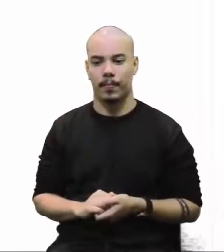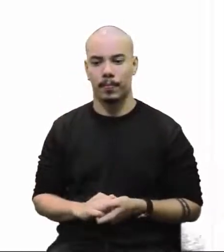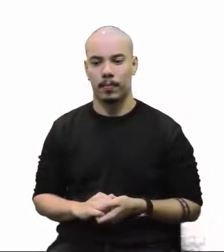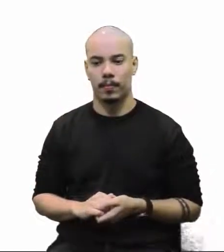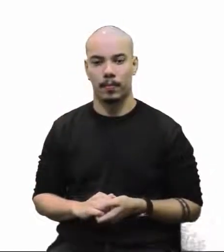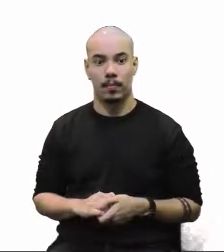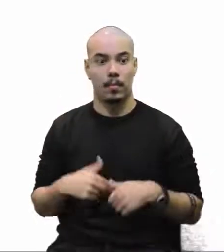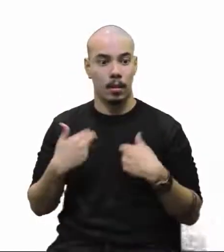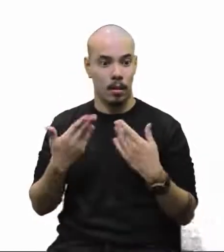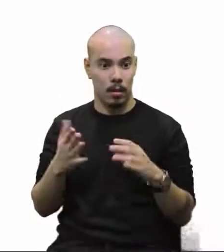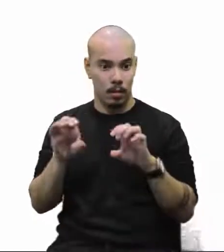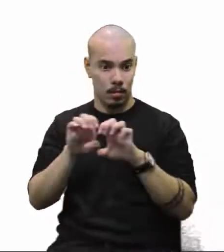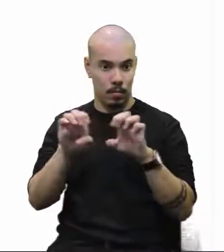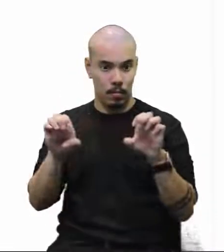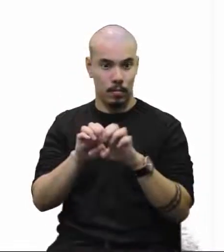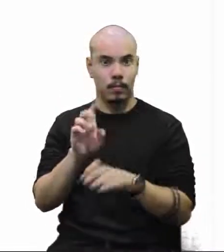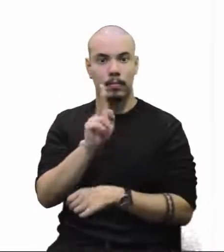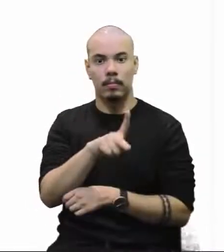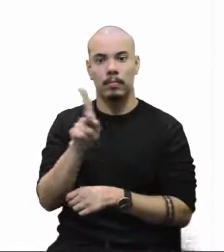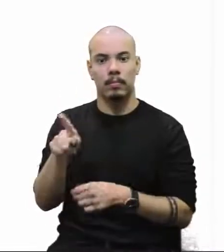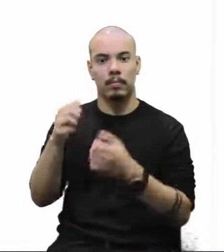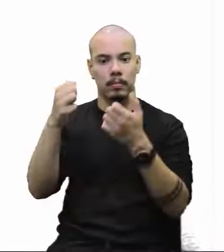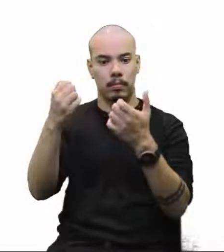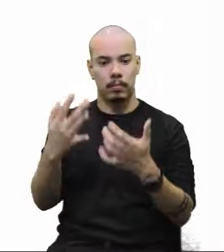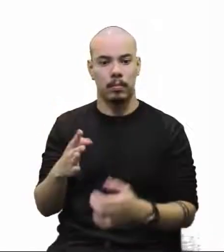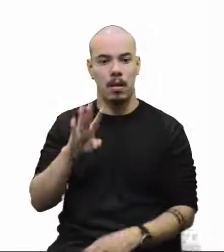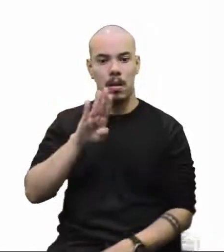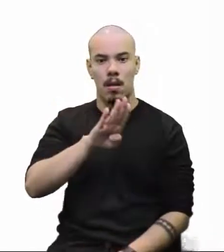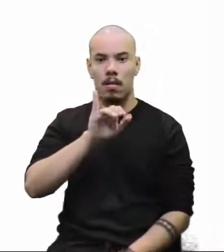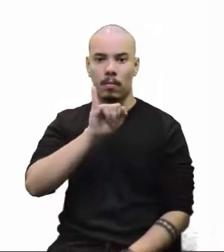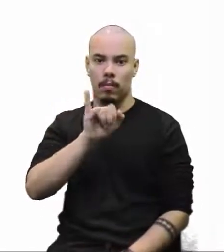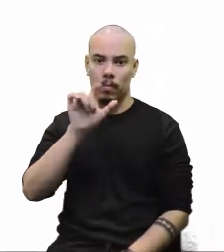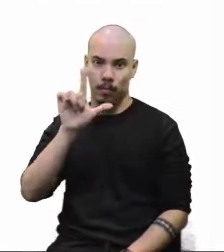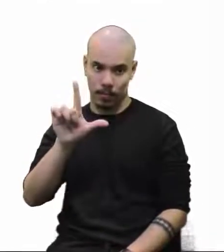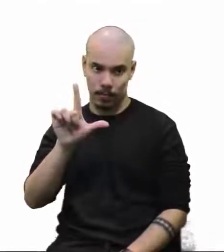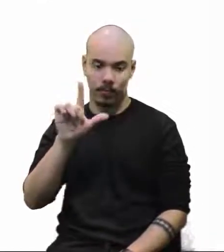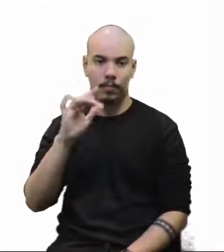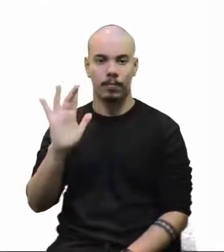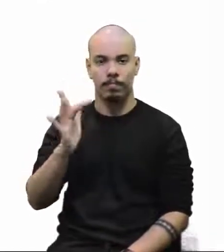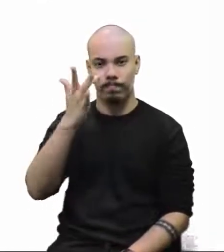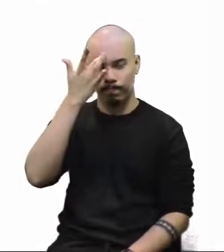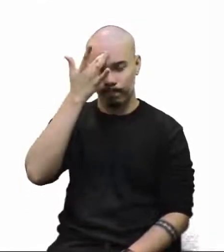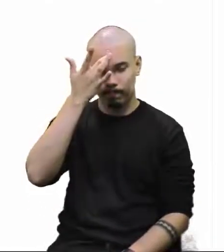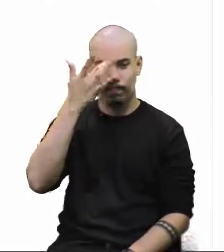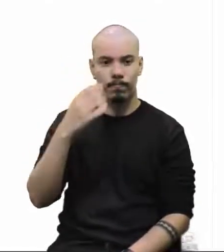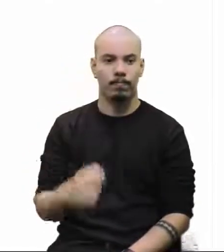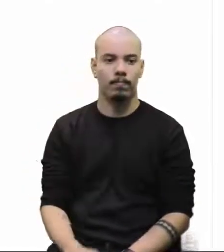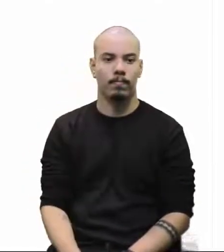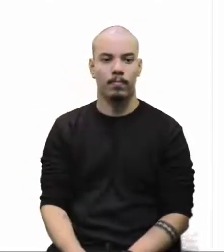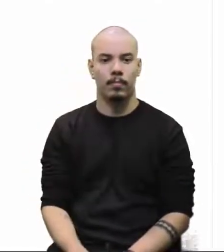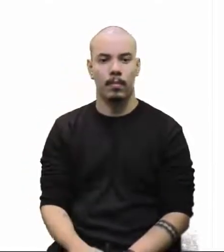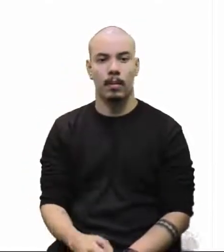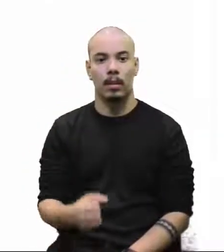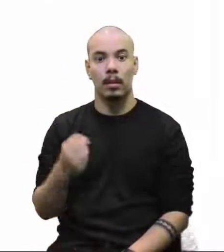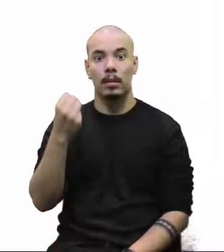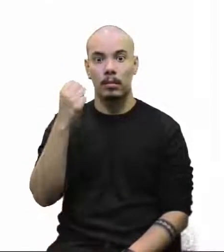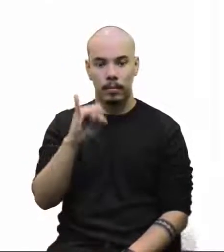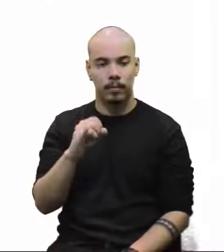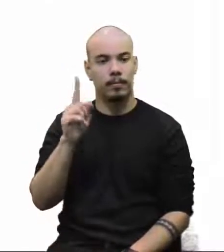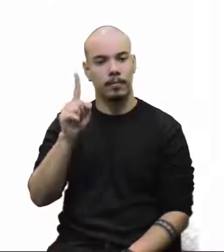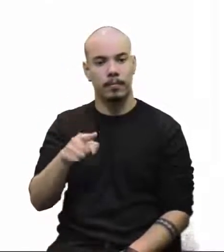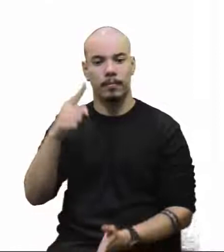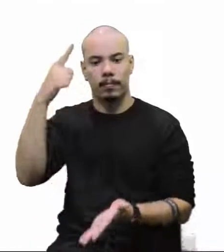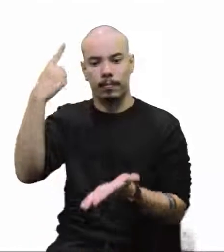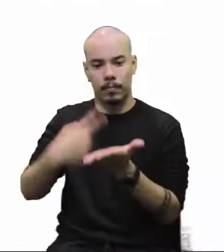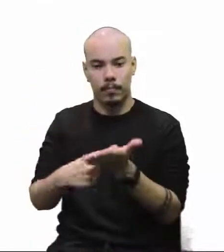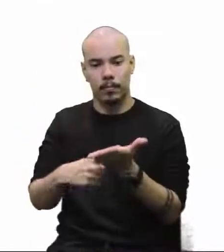a equação que o professor Décio falou, né? A equação do Biot, né? Bom, como o sentido convencional